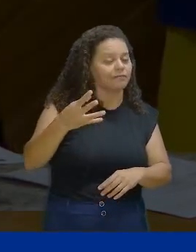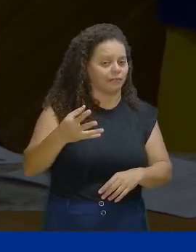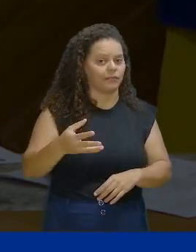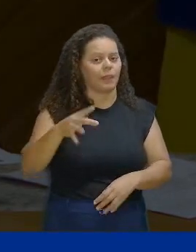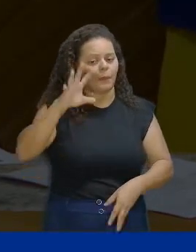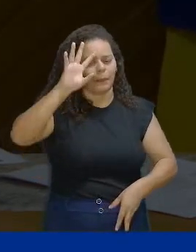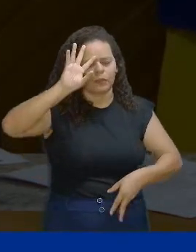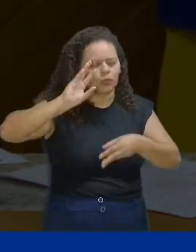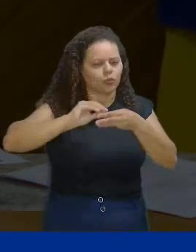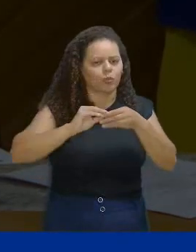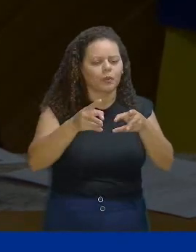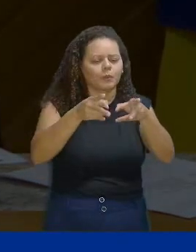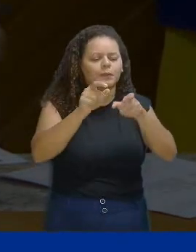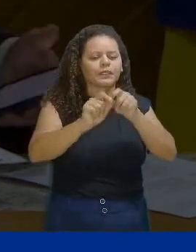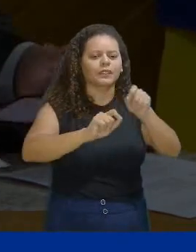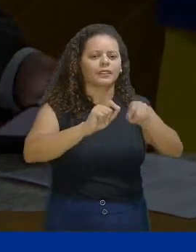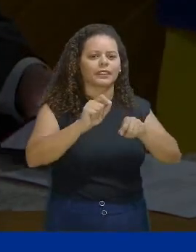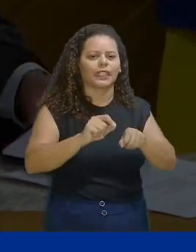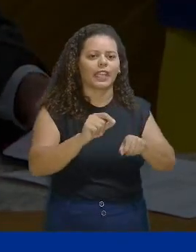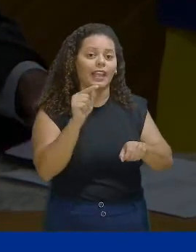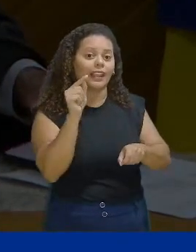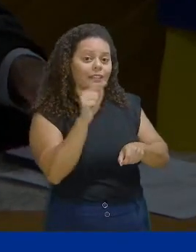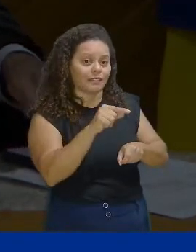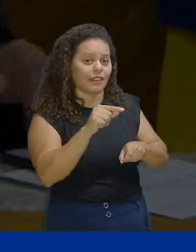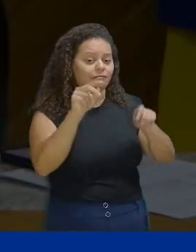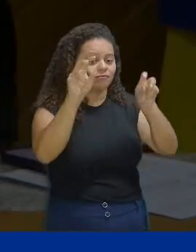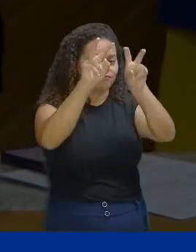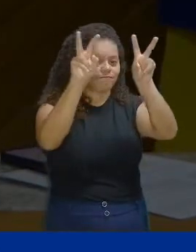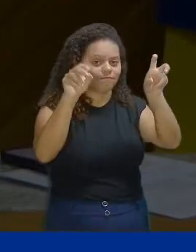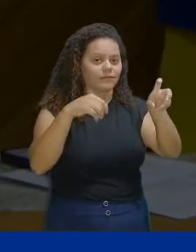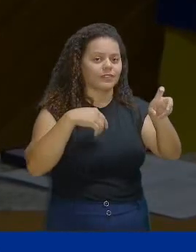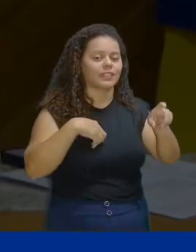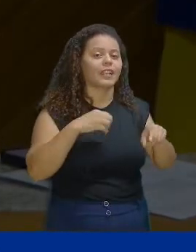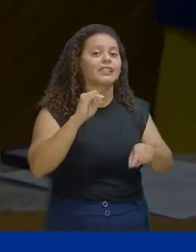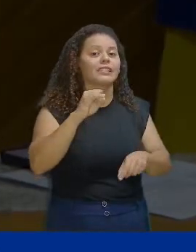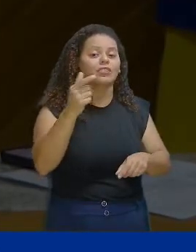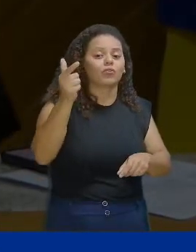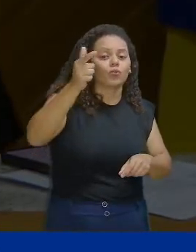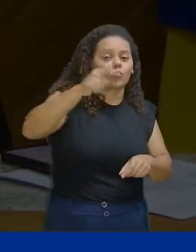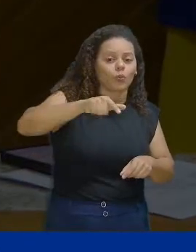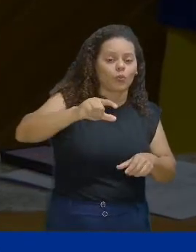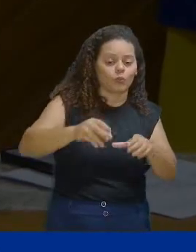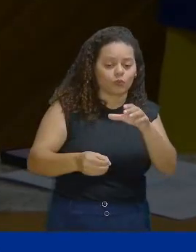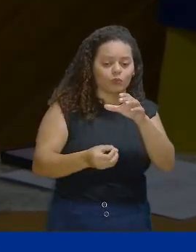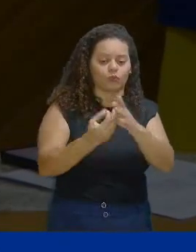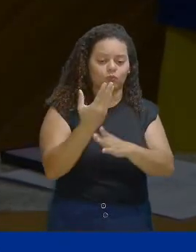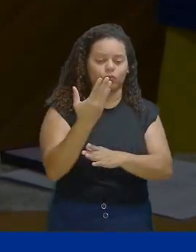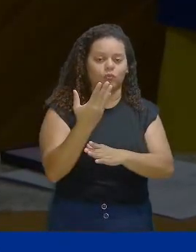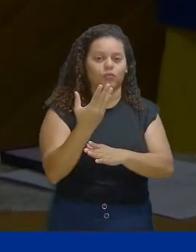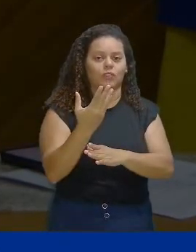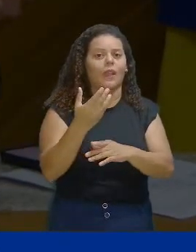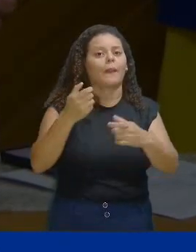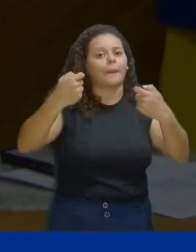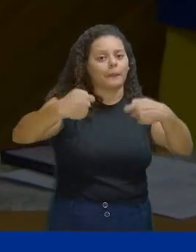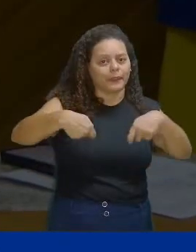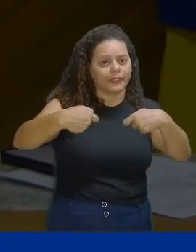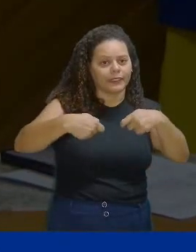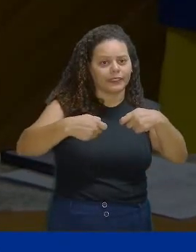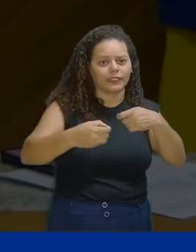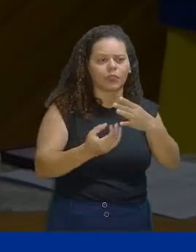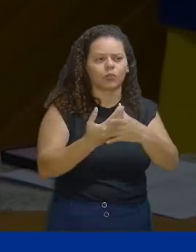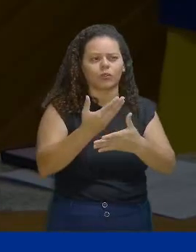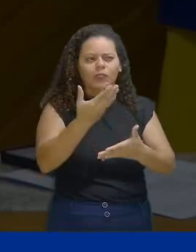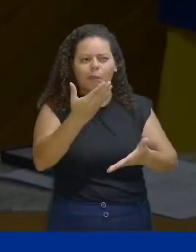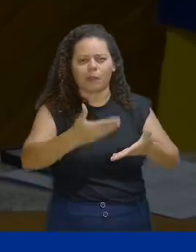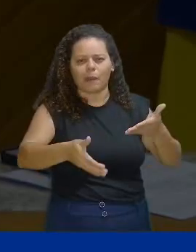tá? Percebeu-se que, no caso da reimplantação, evidentemente que tudo se